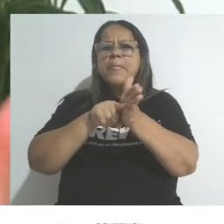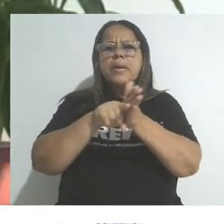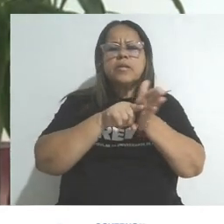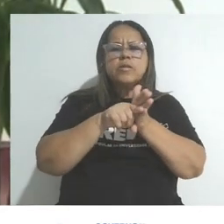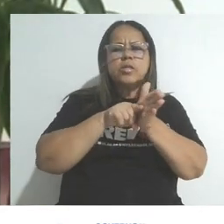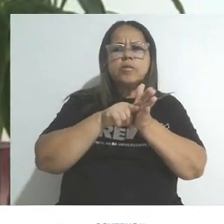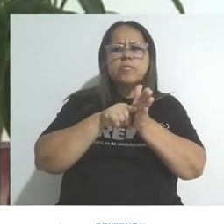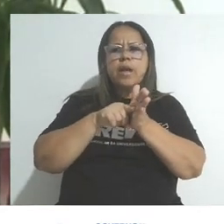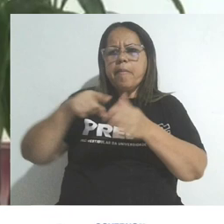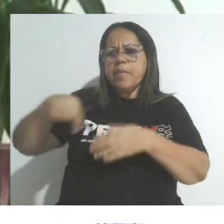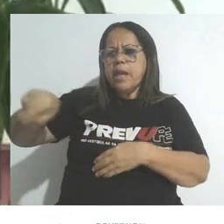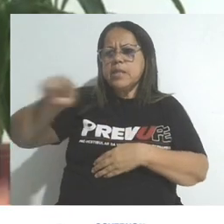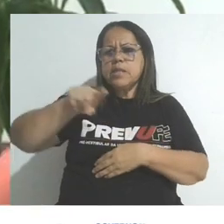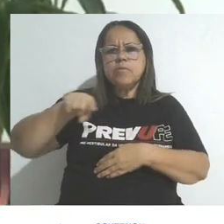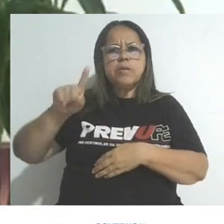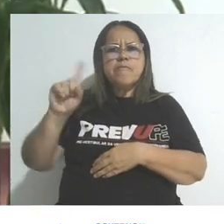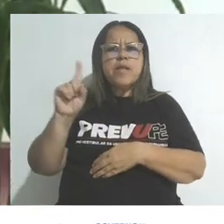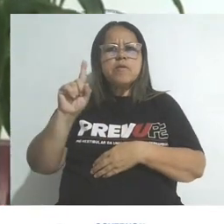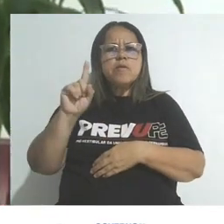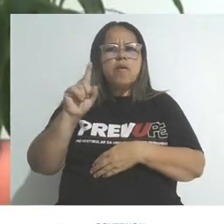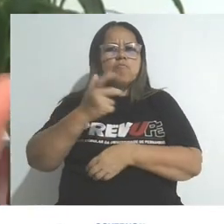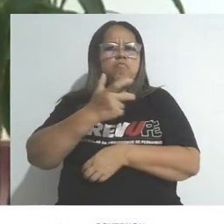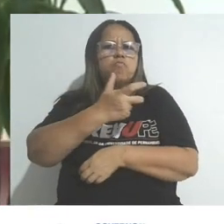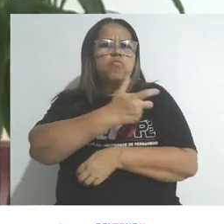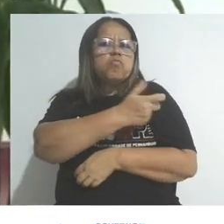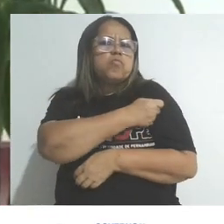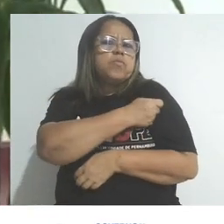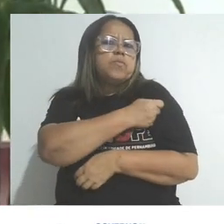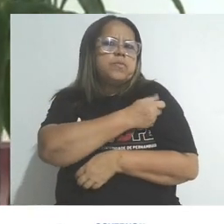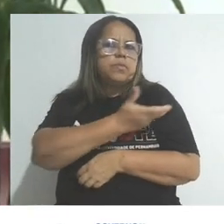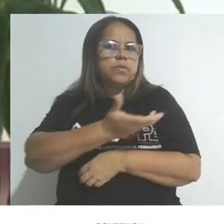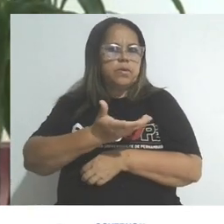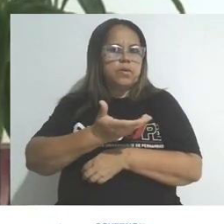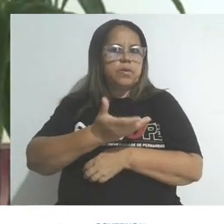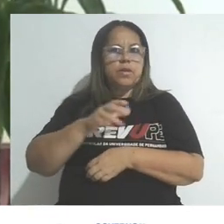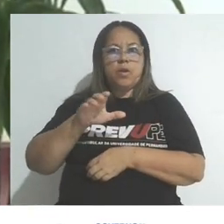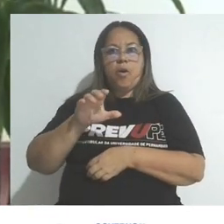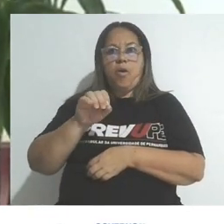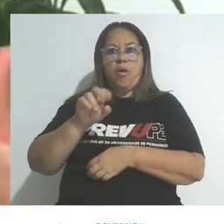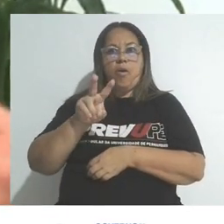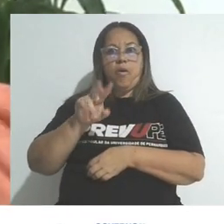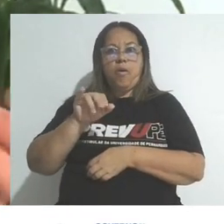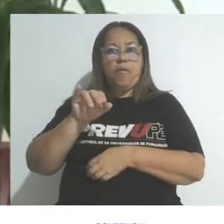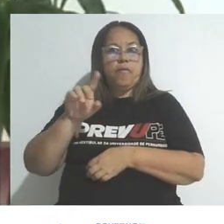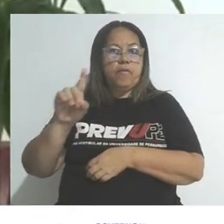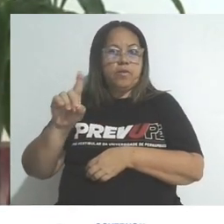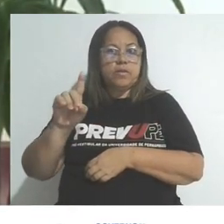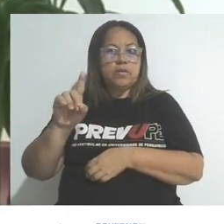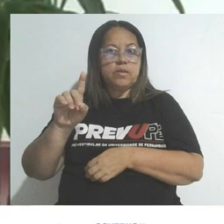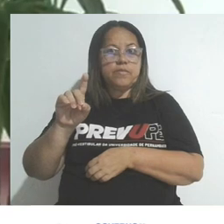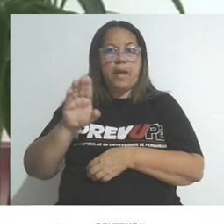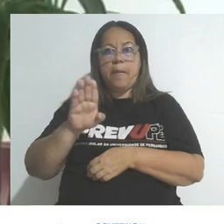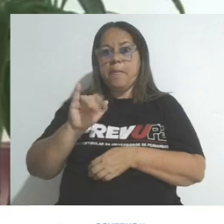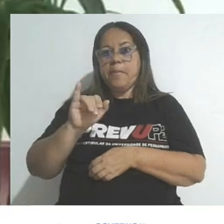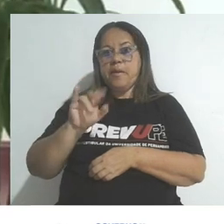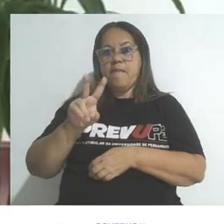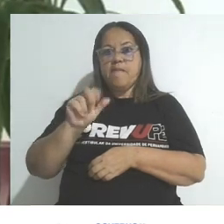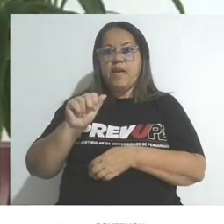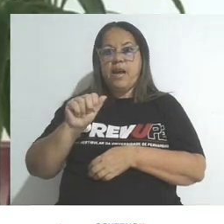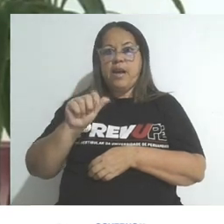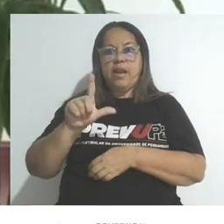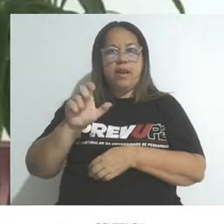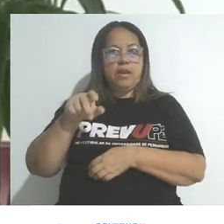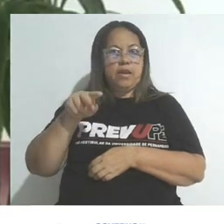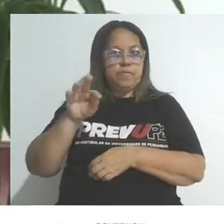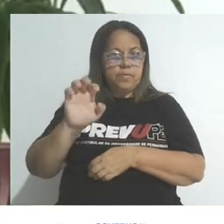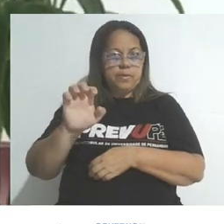que levaram as pessoas a não tomar a dose de bivalente, né, com relação à